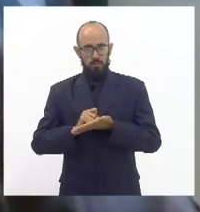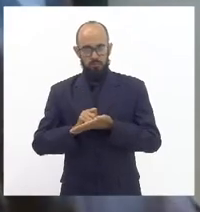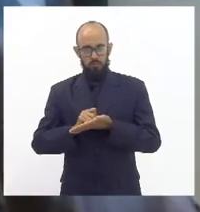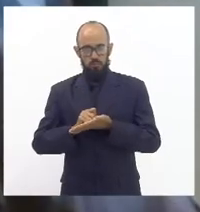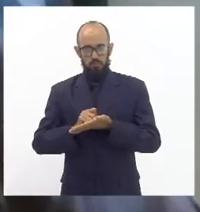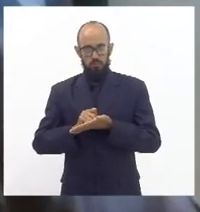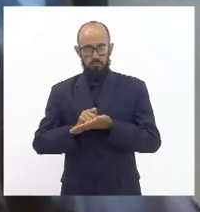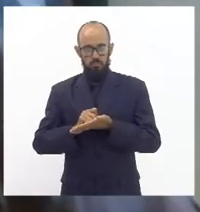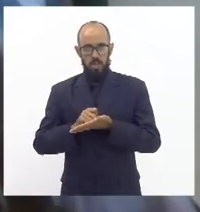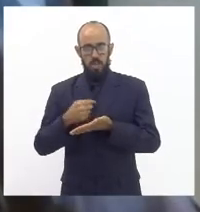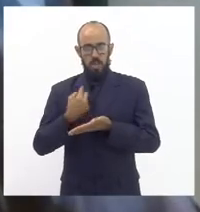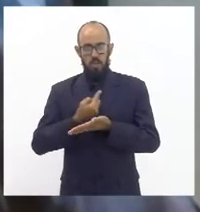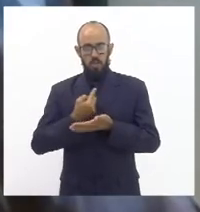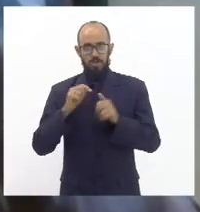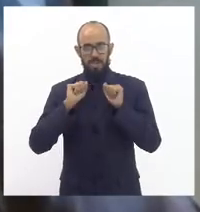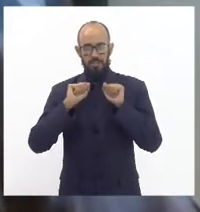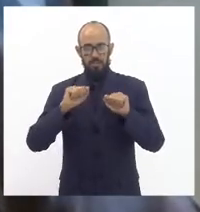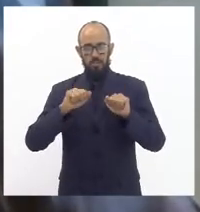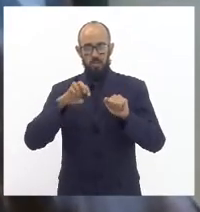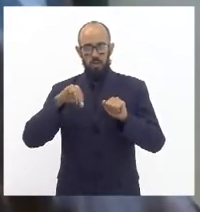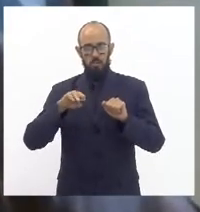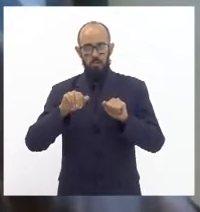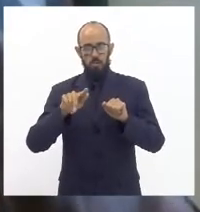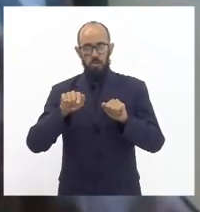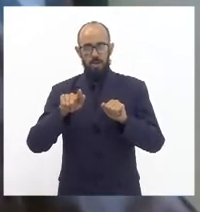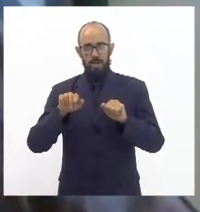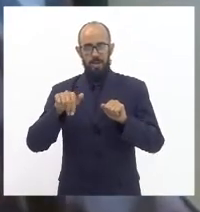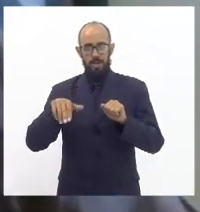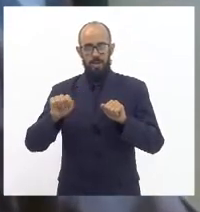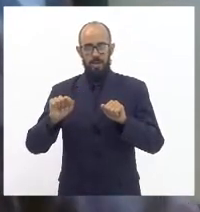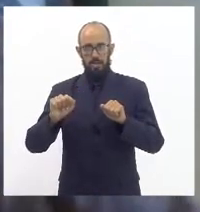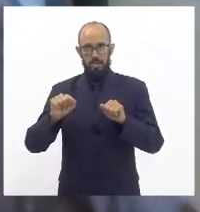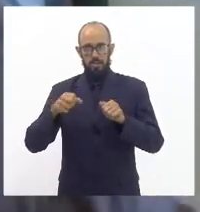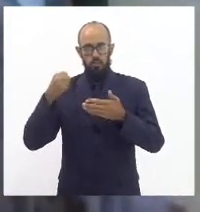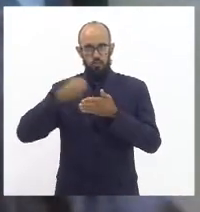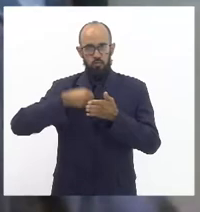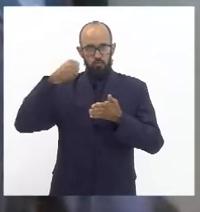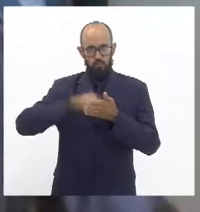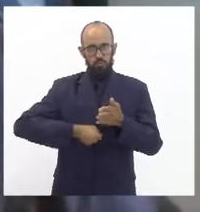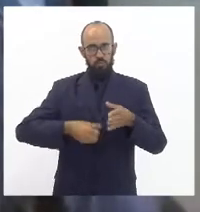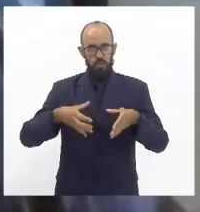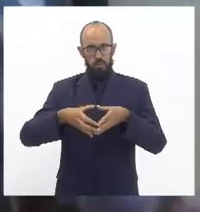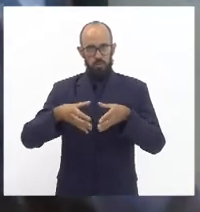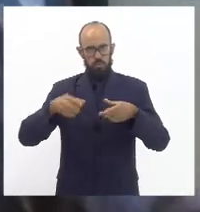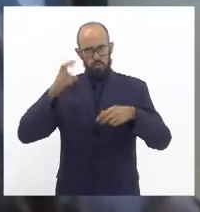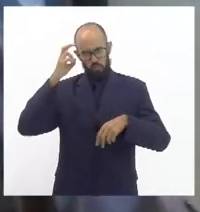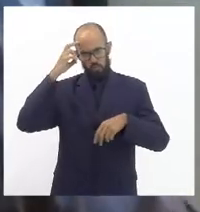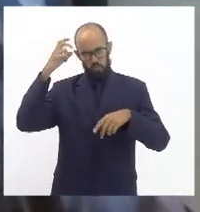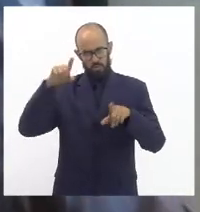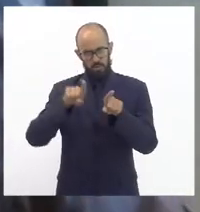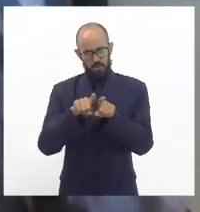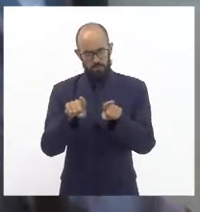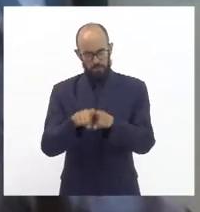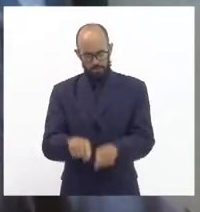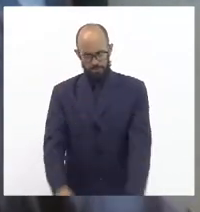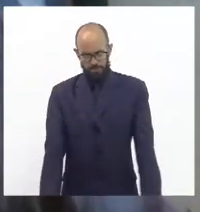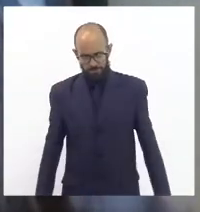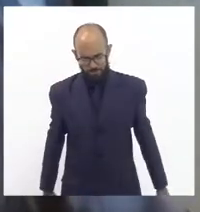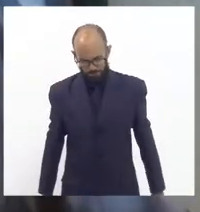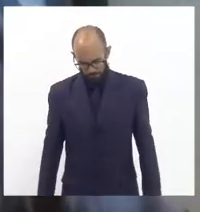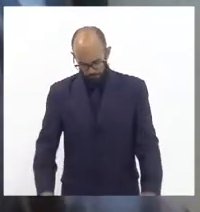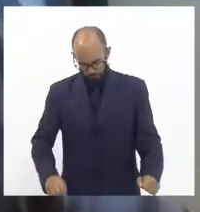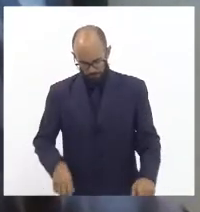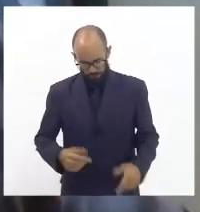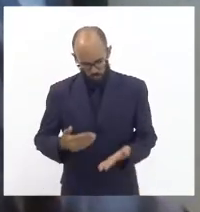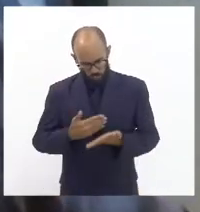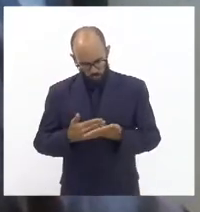nossa assessora Morgana teve um papel e os ativistas da comissão de Cultura também no